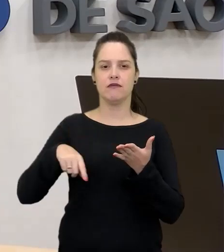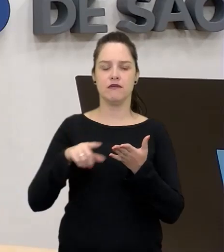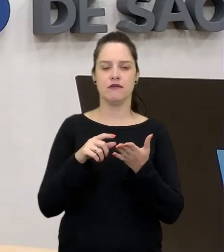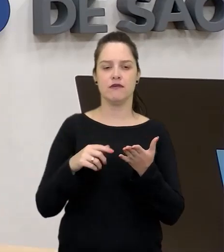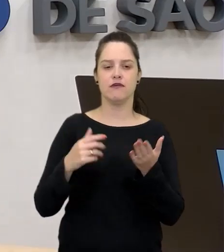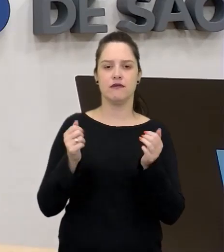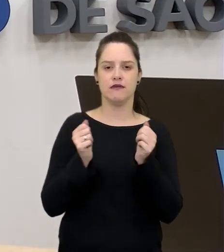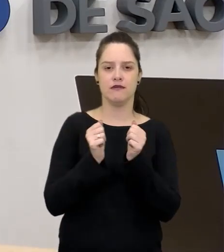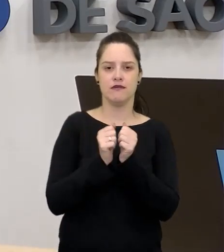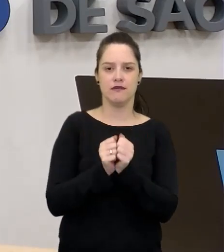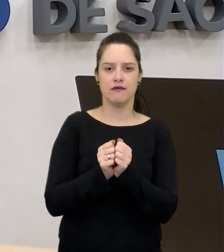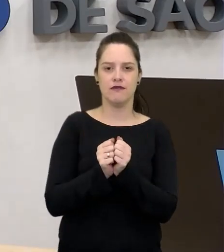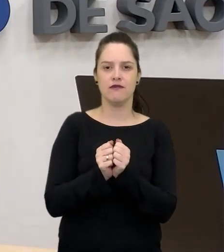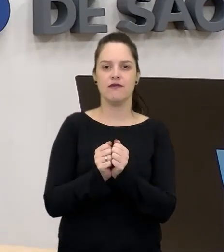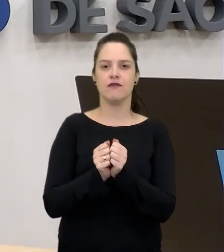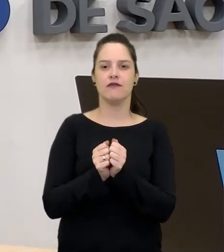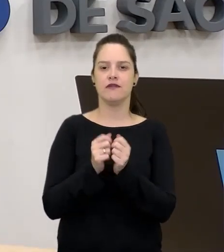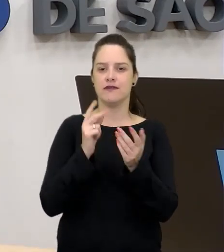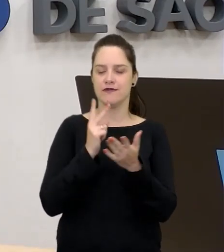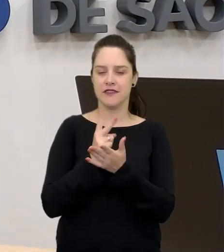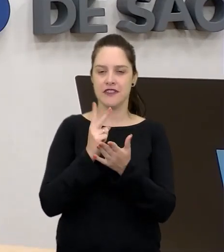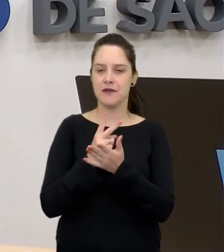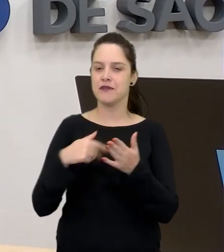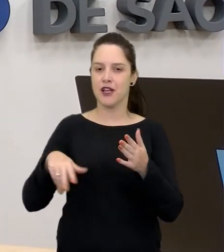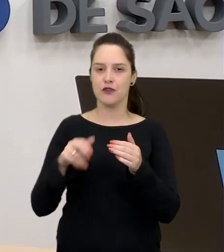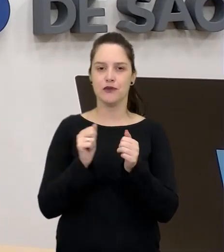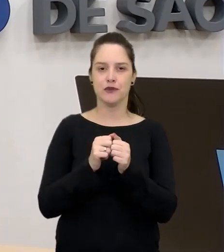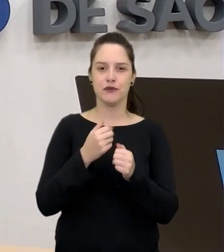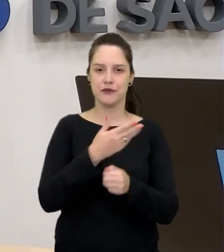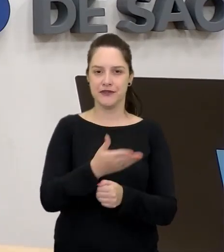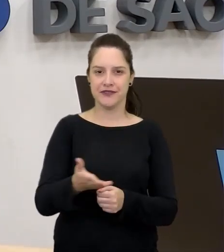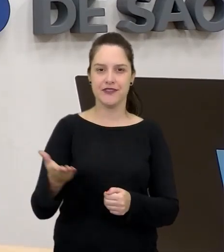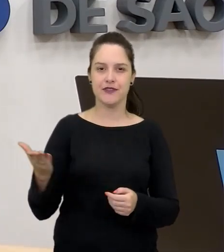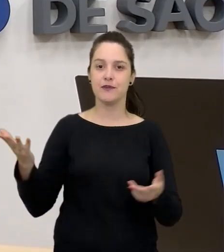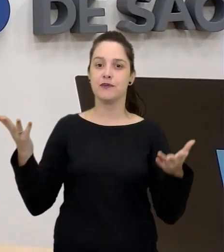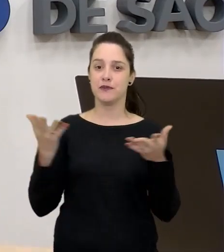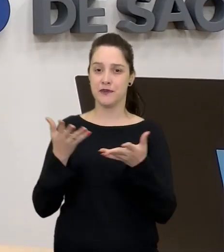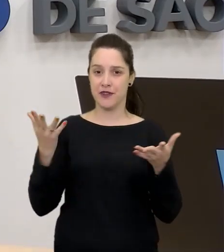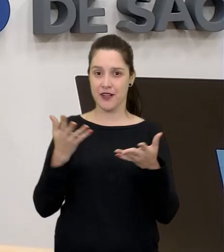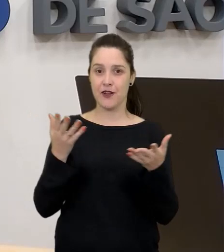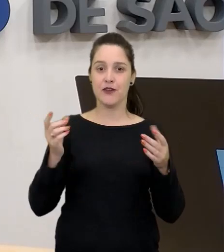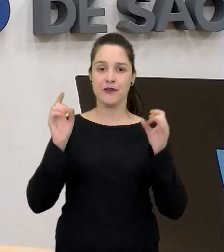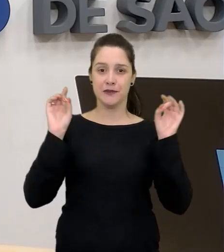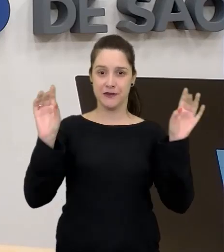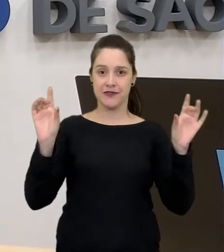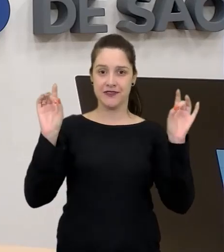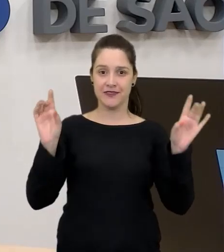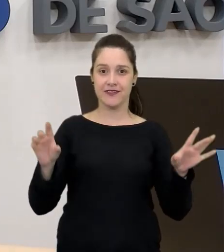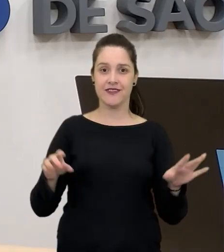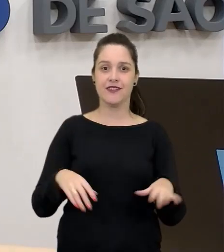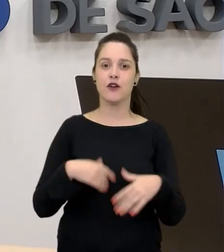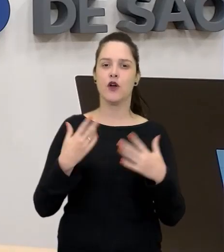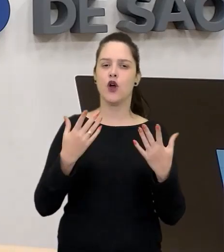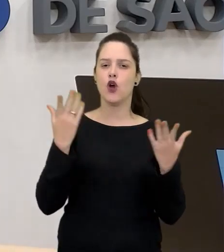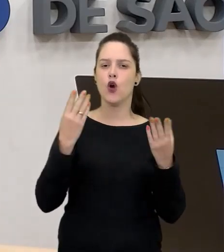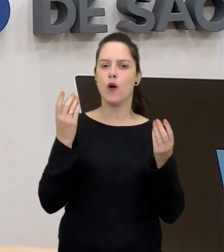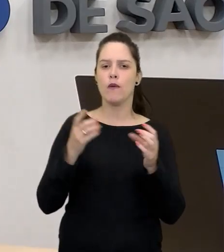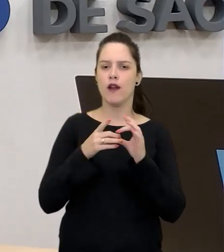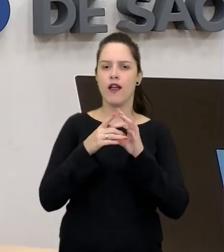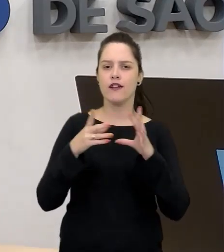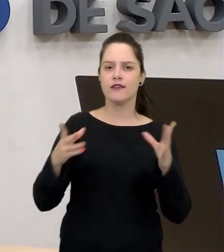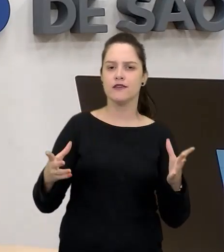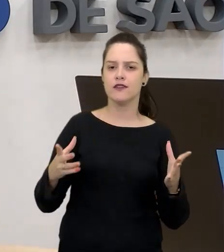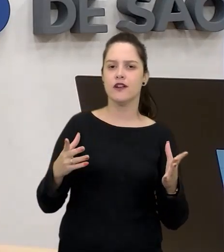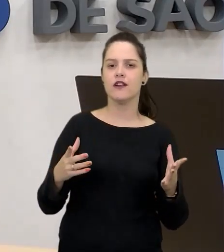segunda série, é um prazerzaço, como sempre, estar com vocês. Hoje a gente vai bater um papo especial, a gente vai falar sobre glossário e vamos falar sobre